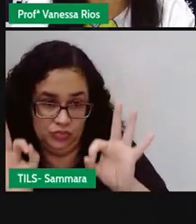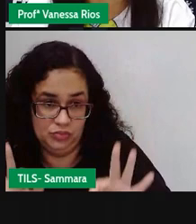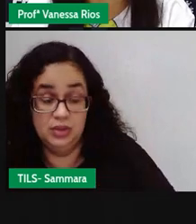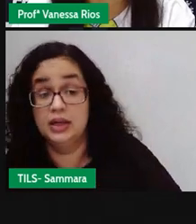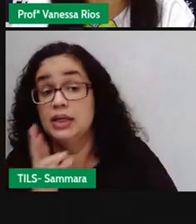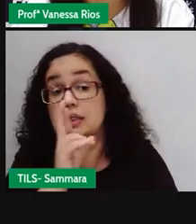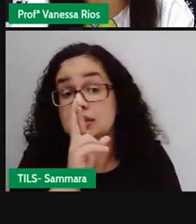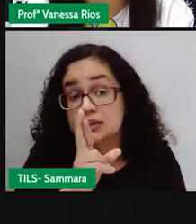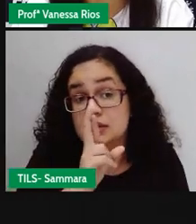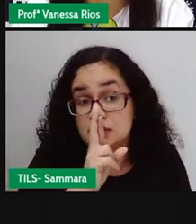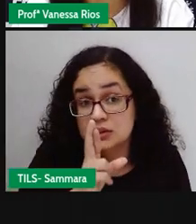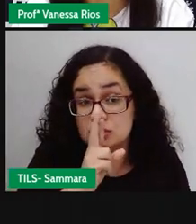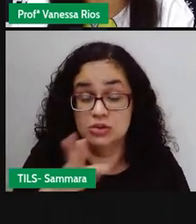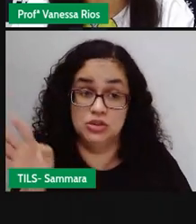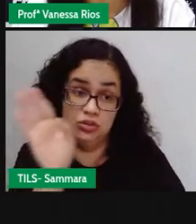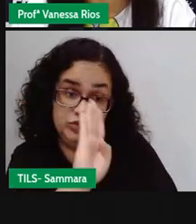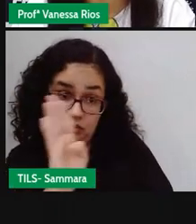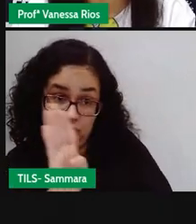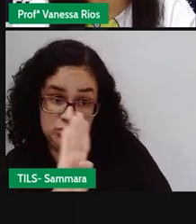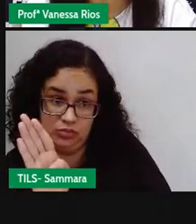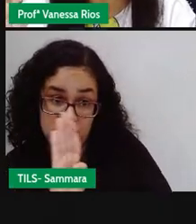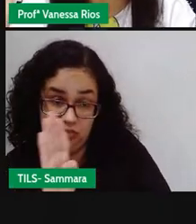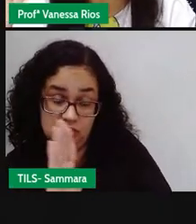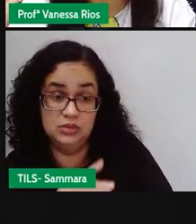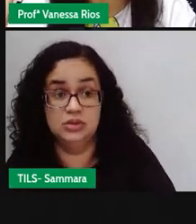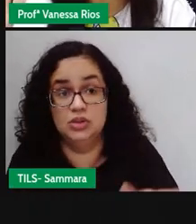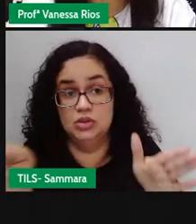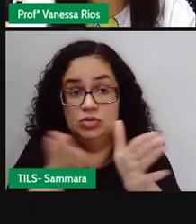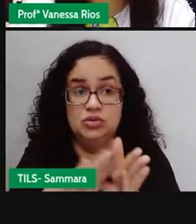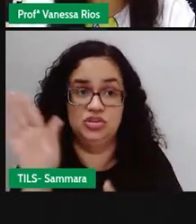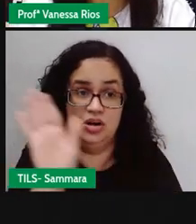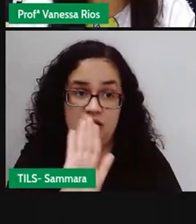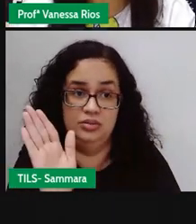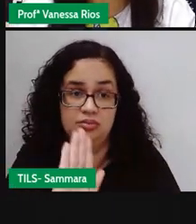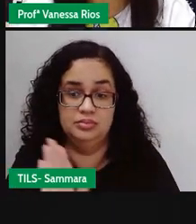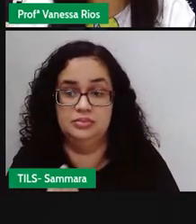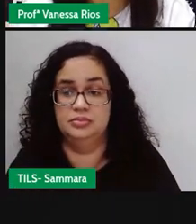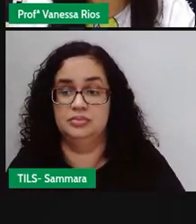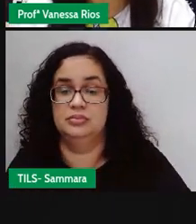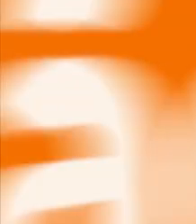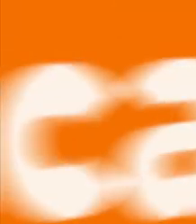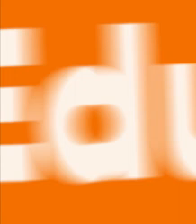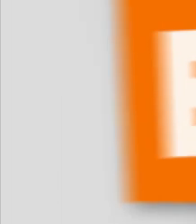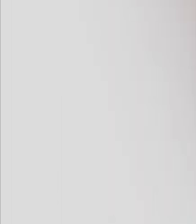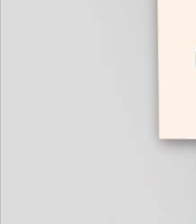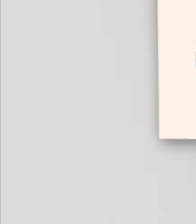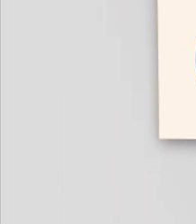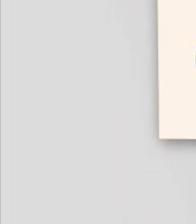responda a partir dessa videoaula e a gente se encontra. Tchau!